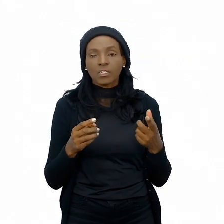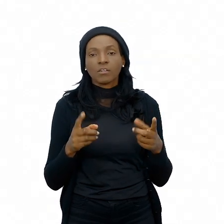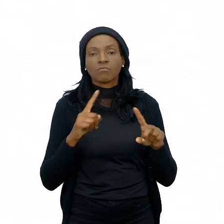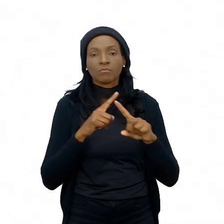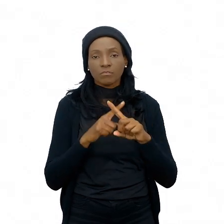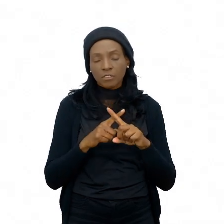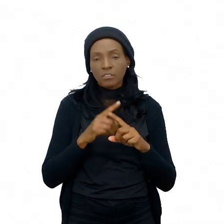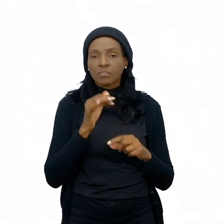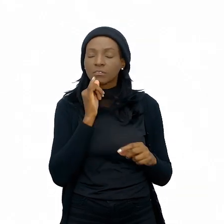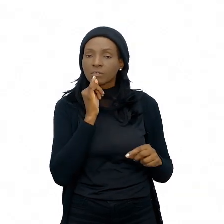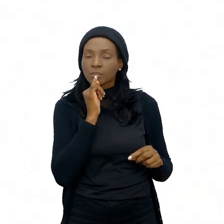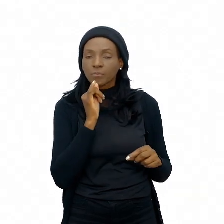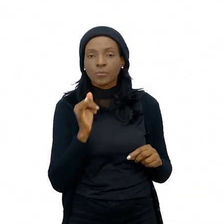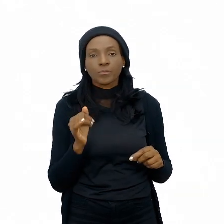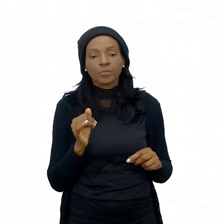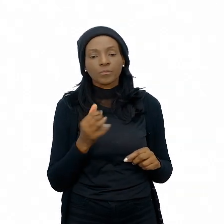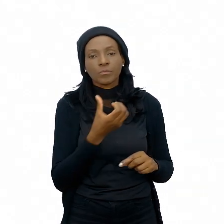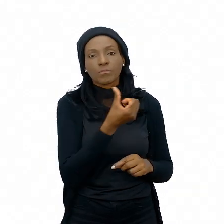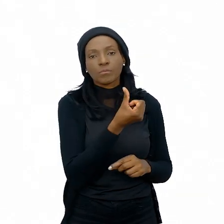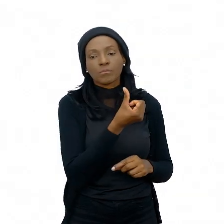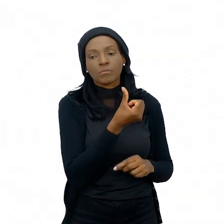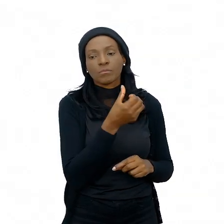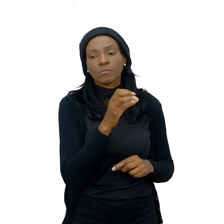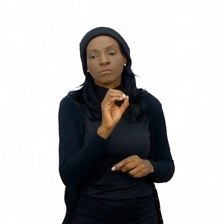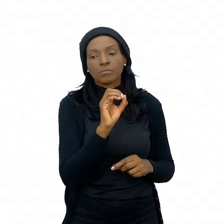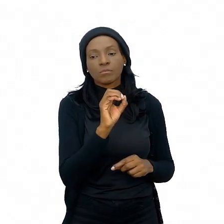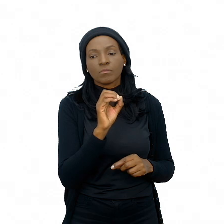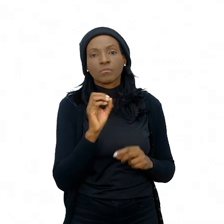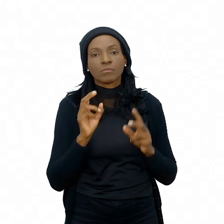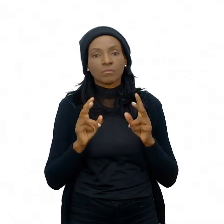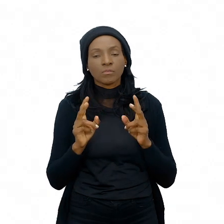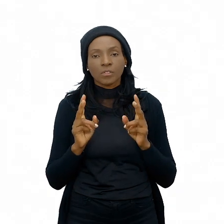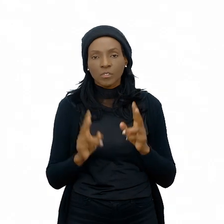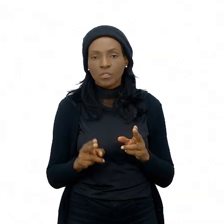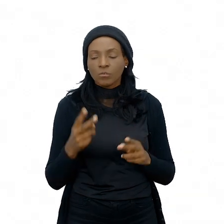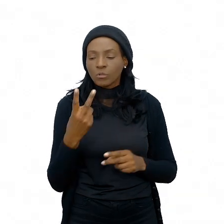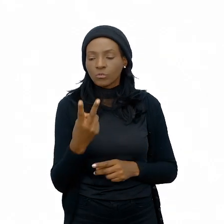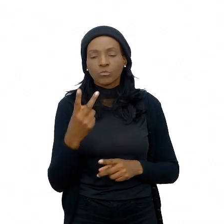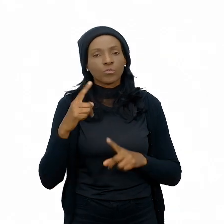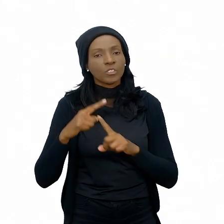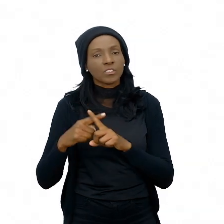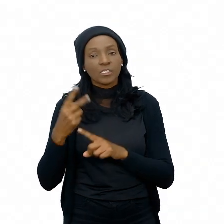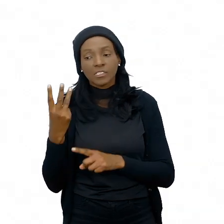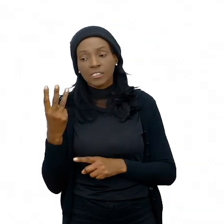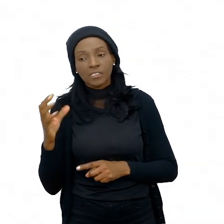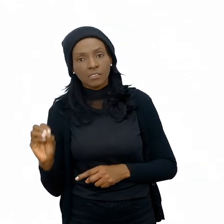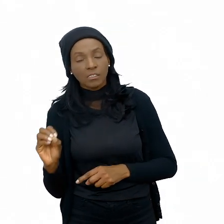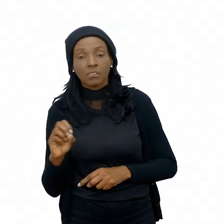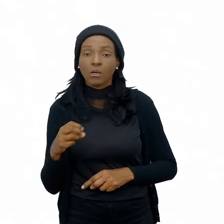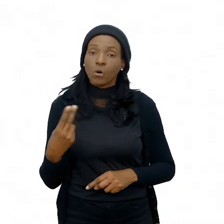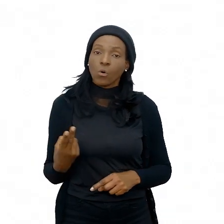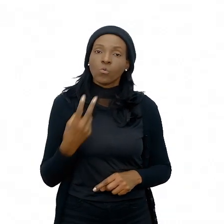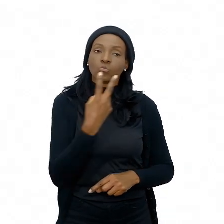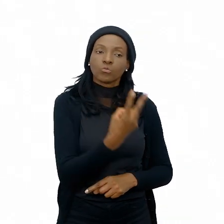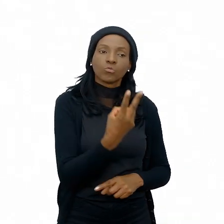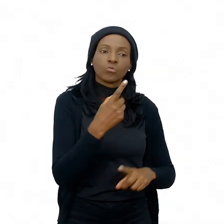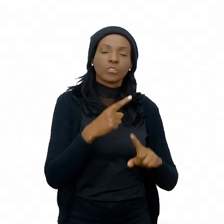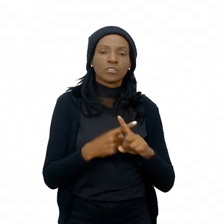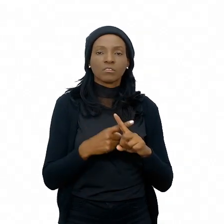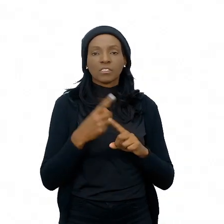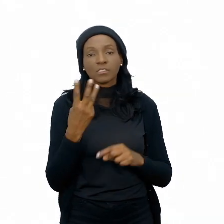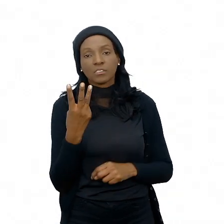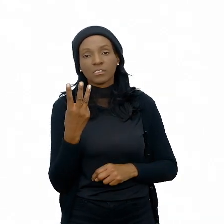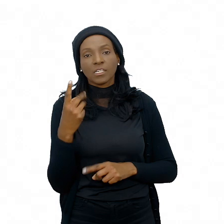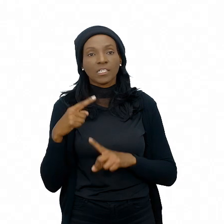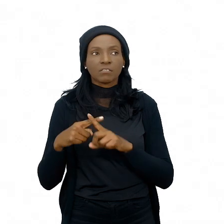multiplicações. Por exemplo, 60 é igual a 2 vezes 30, ou 2 vezes 3 vezes